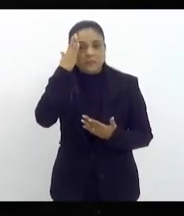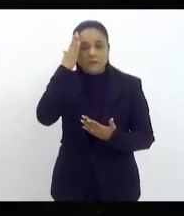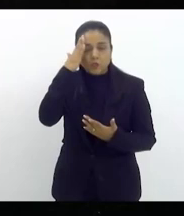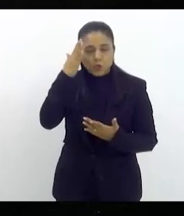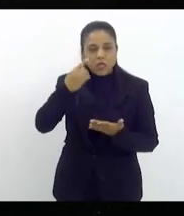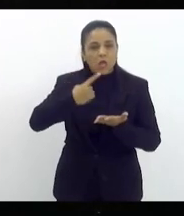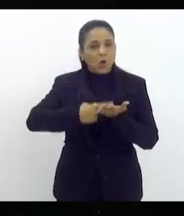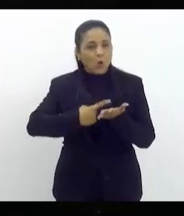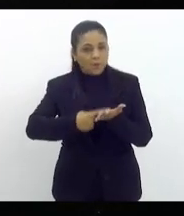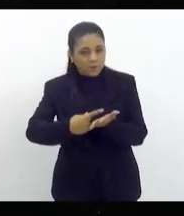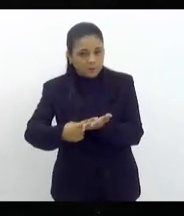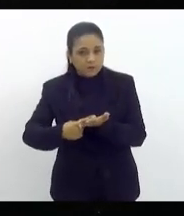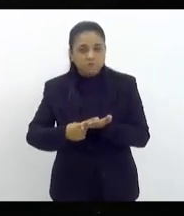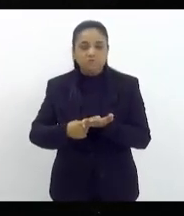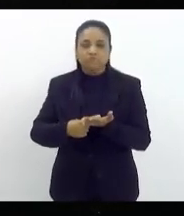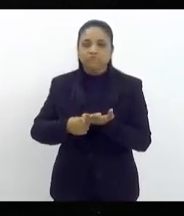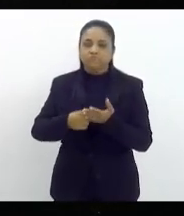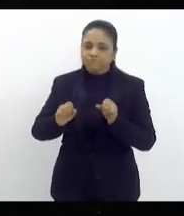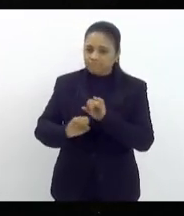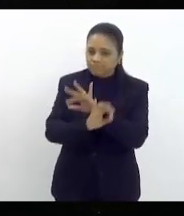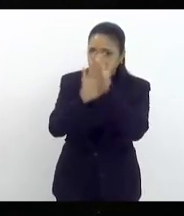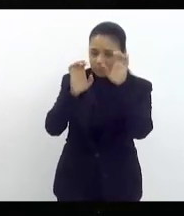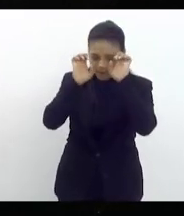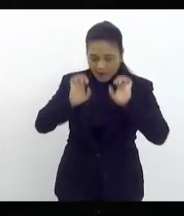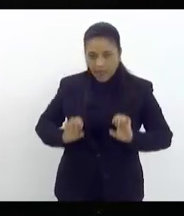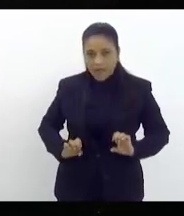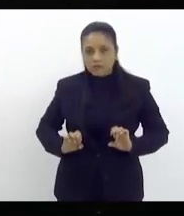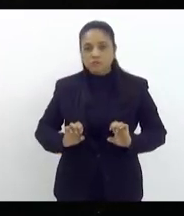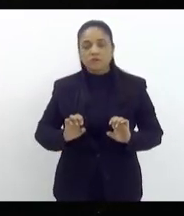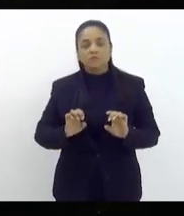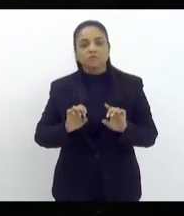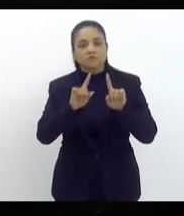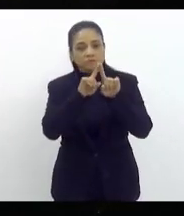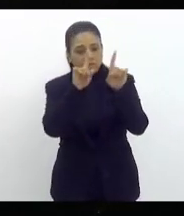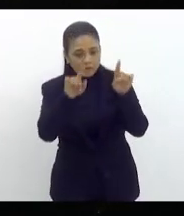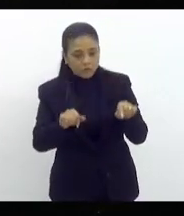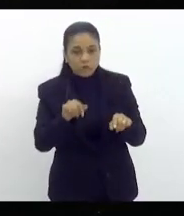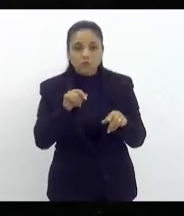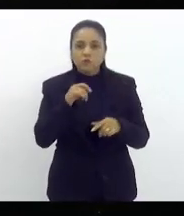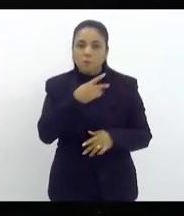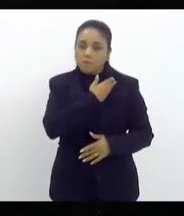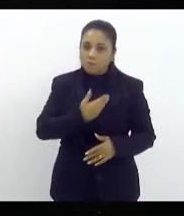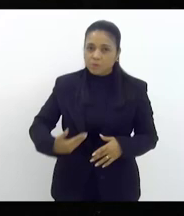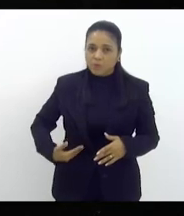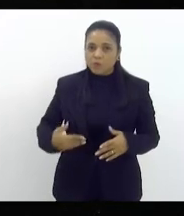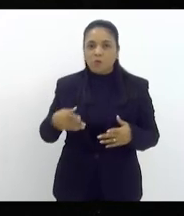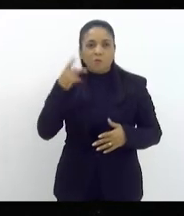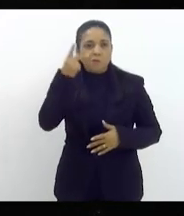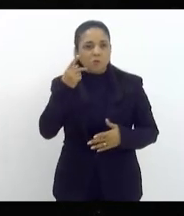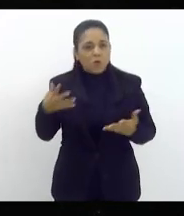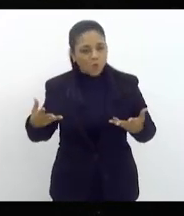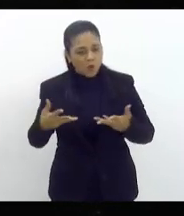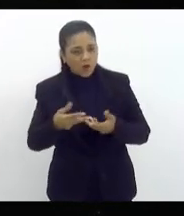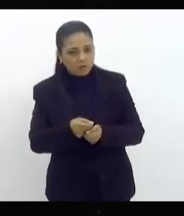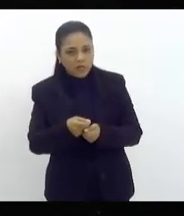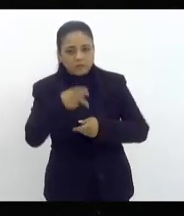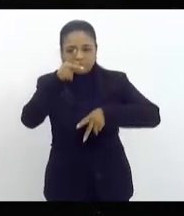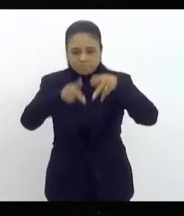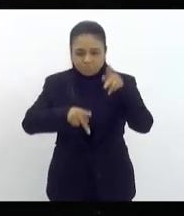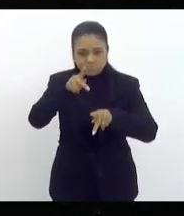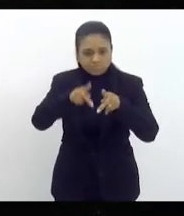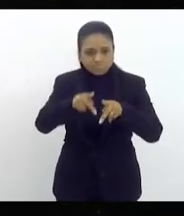compromisso com a ética, com a transparência, com os servidores públicos, e com a política de qualidade que é destinada à população